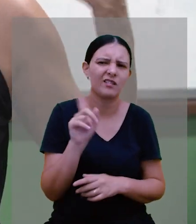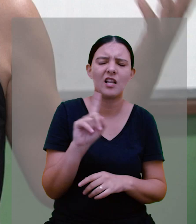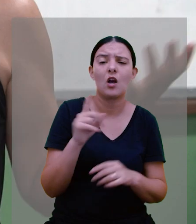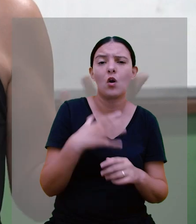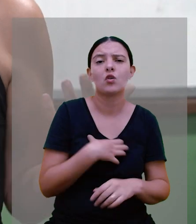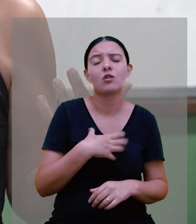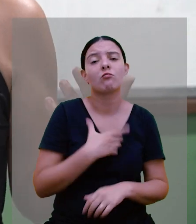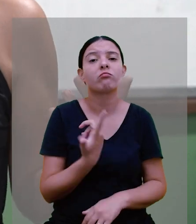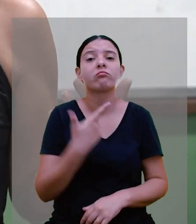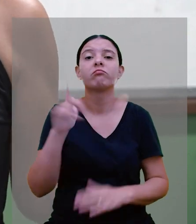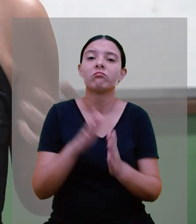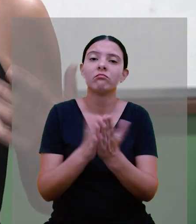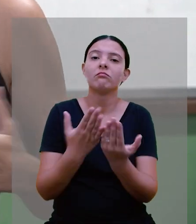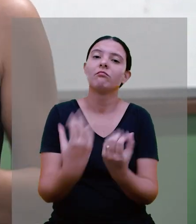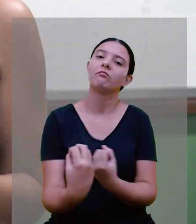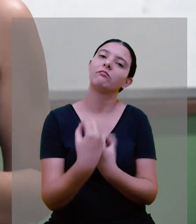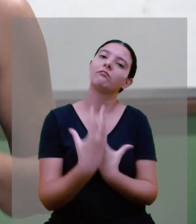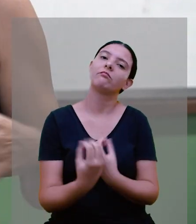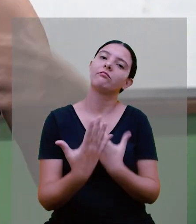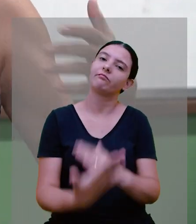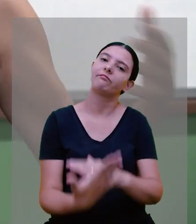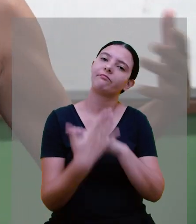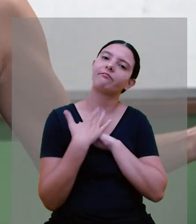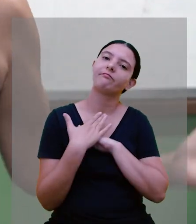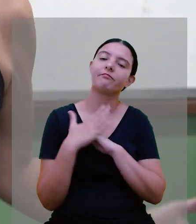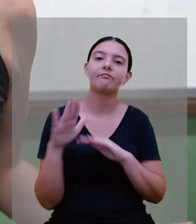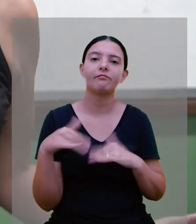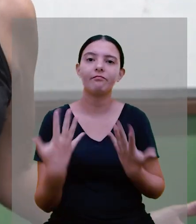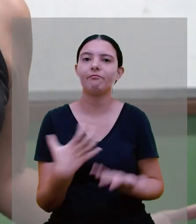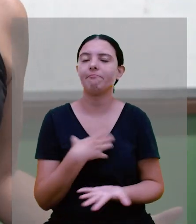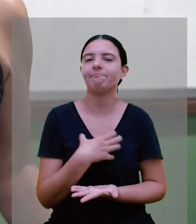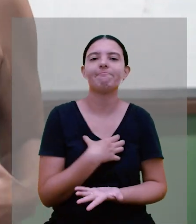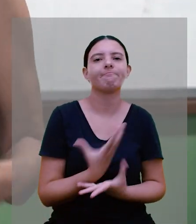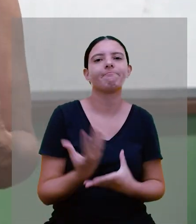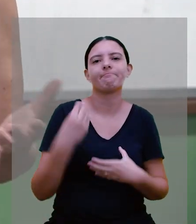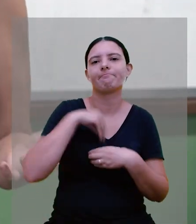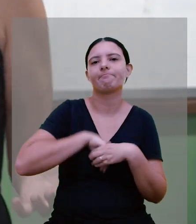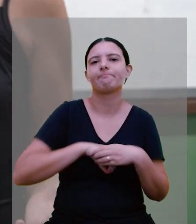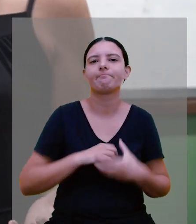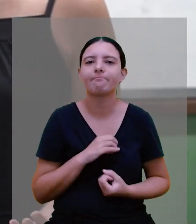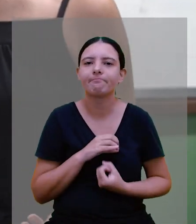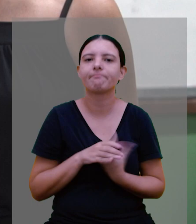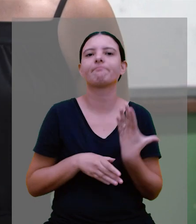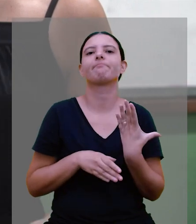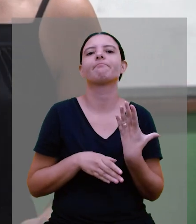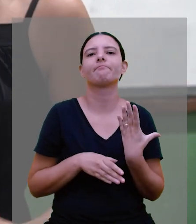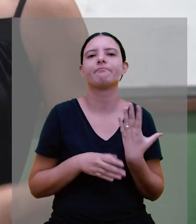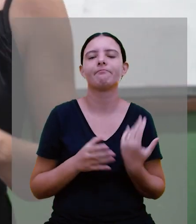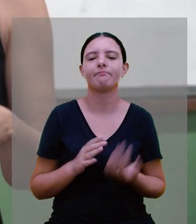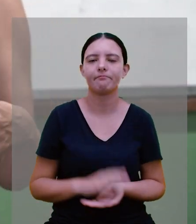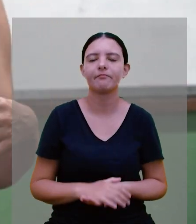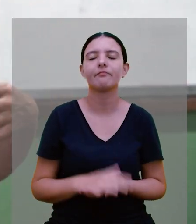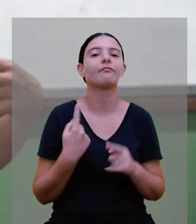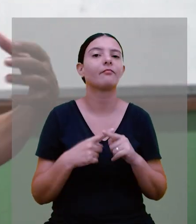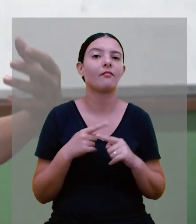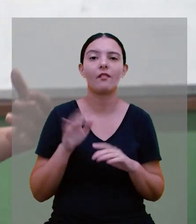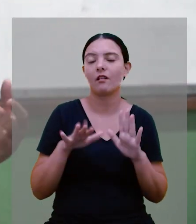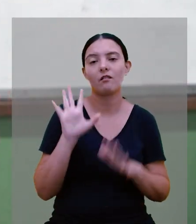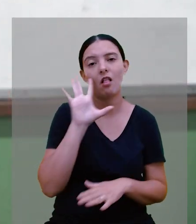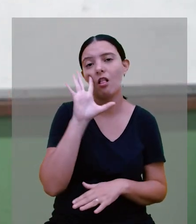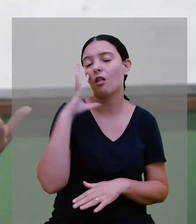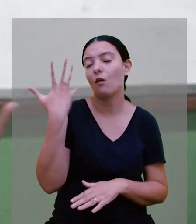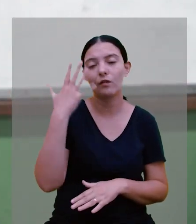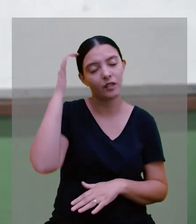jeitos de ser nos livros. E isso me ajudou quando eu tinha que achar uma forma de ser, quando eu tinha que achar uma saída. E às vezes a saída não era uma